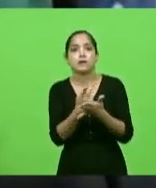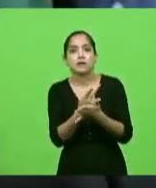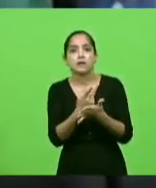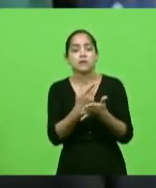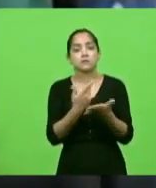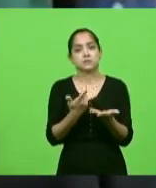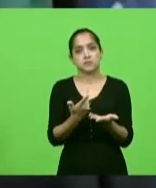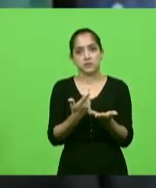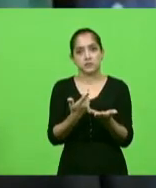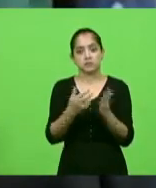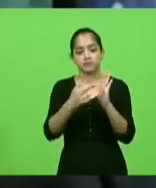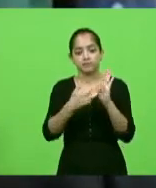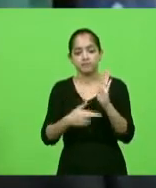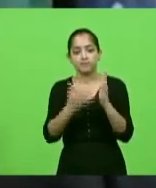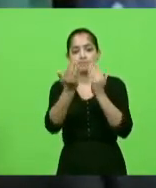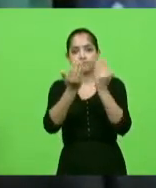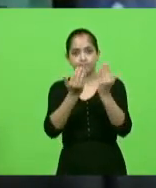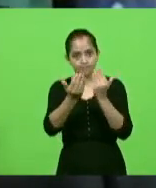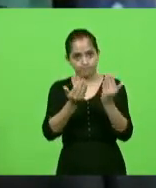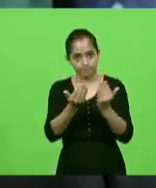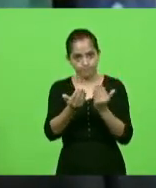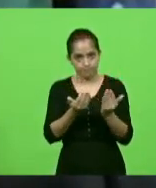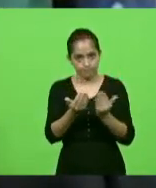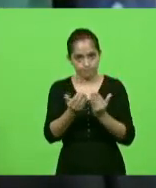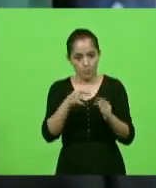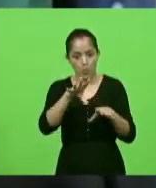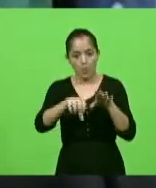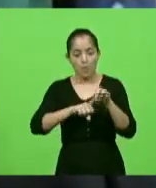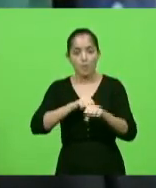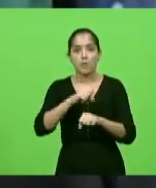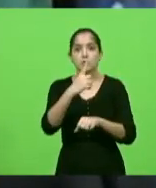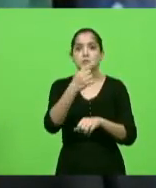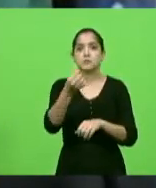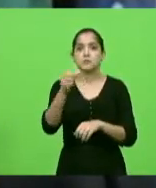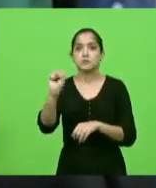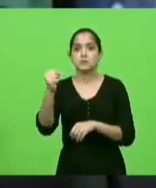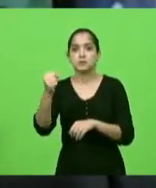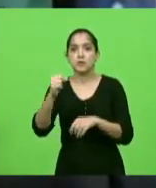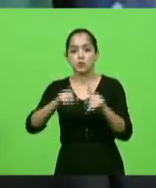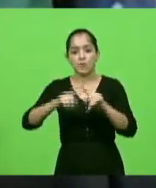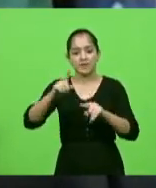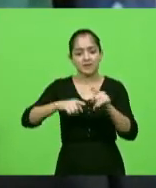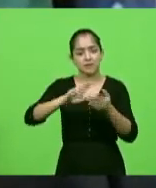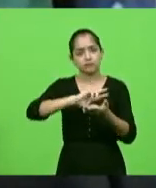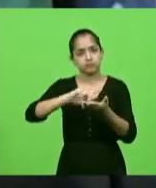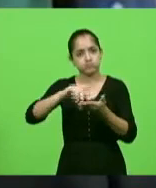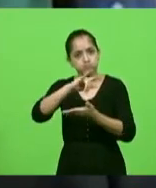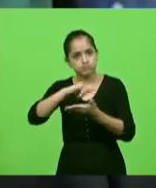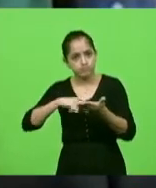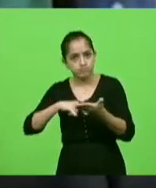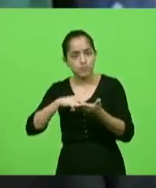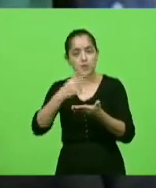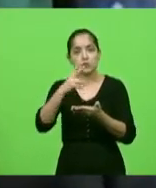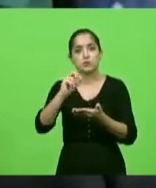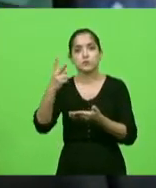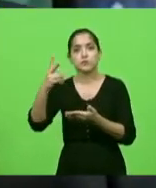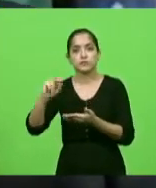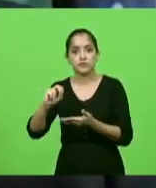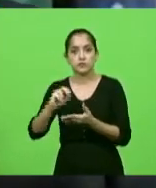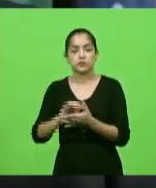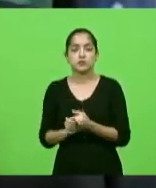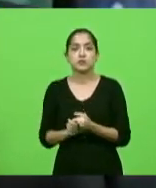Ele parece relatório análise do material apreendido de número 168/2007